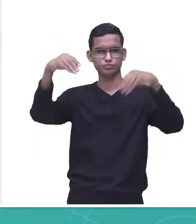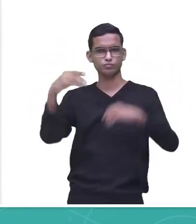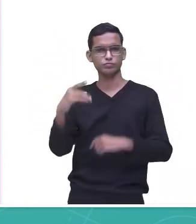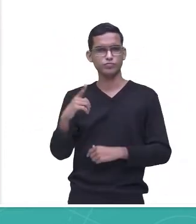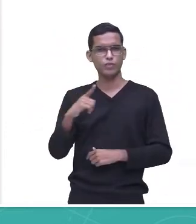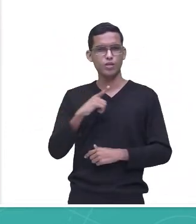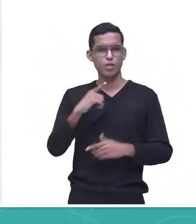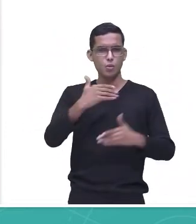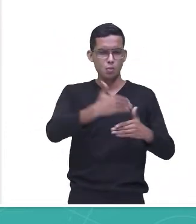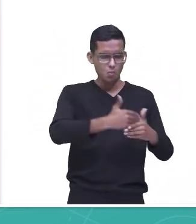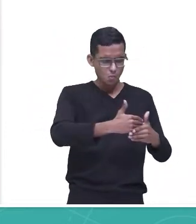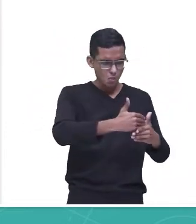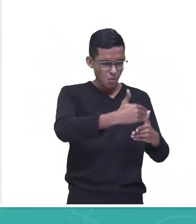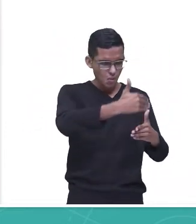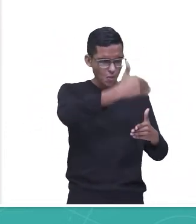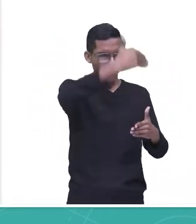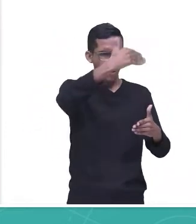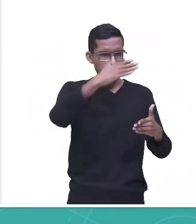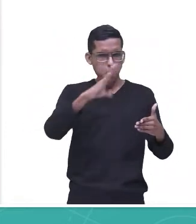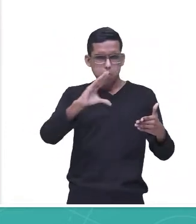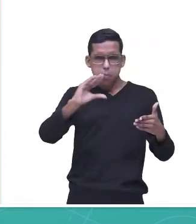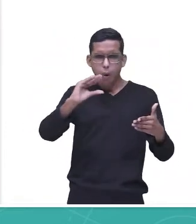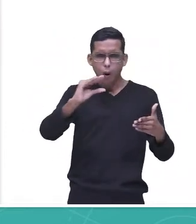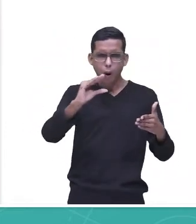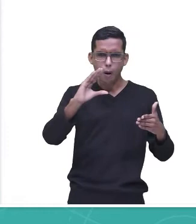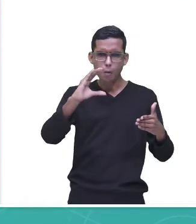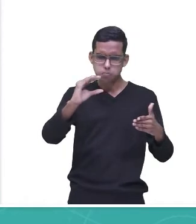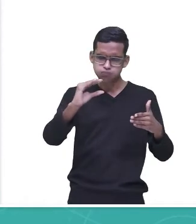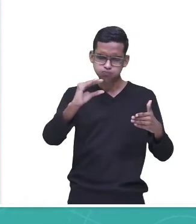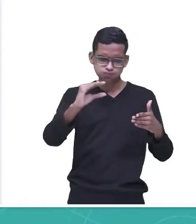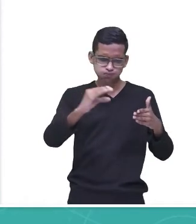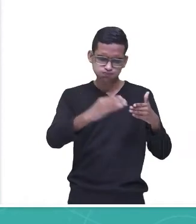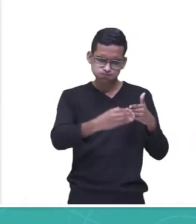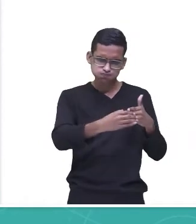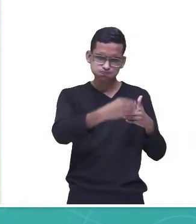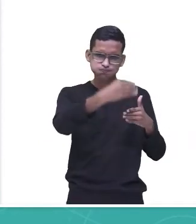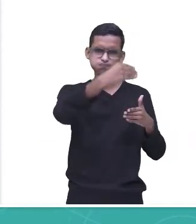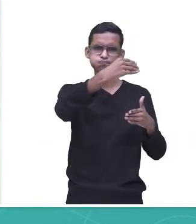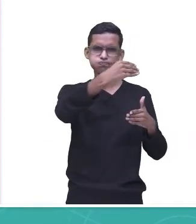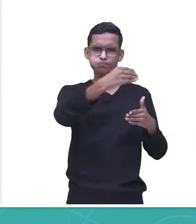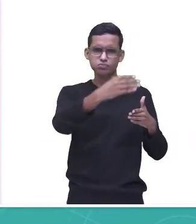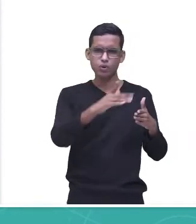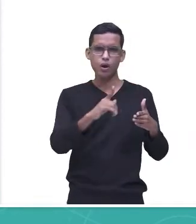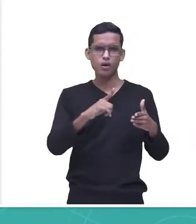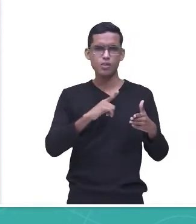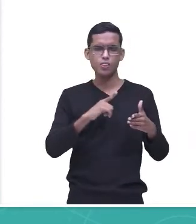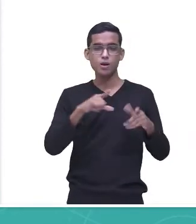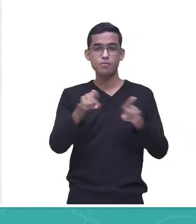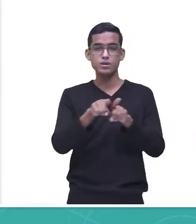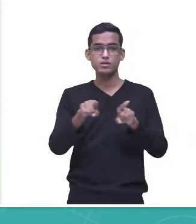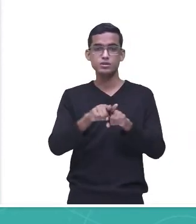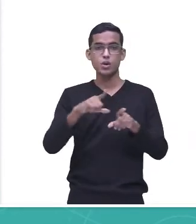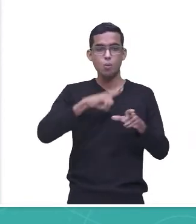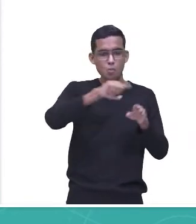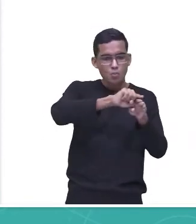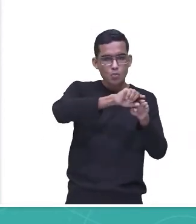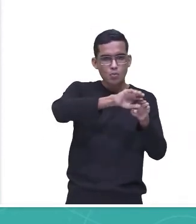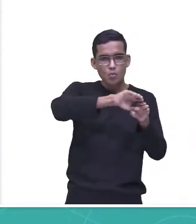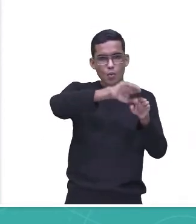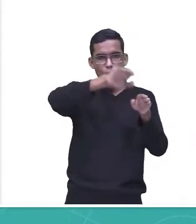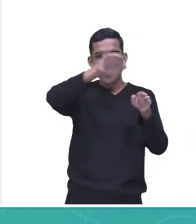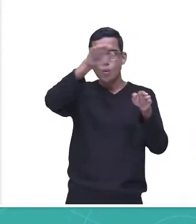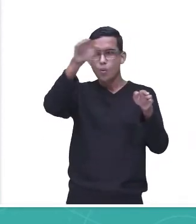paredes muito grossas. Como vocês podem ver, ela havia também uma horizontalidade, ou seja, elas eram